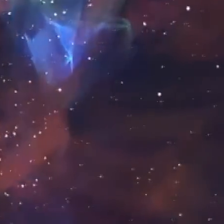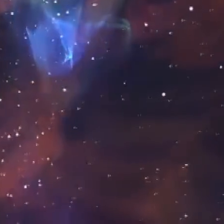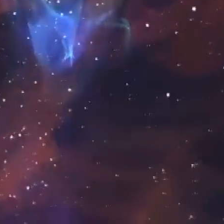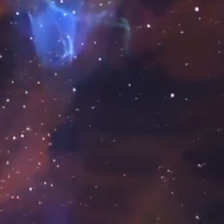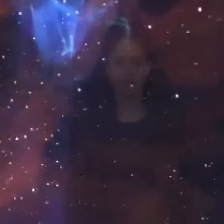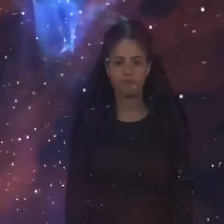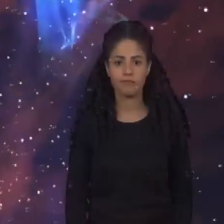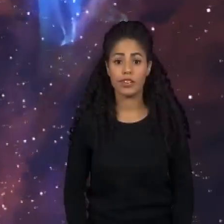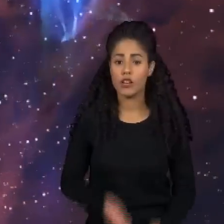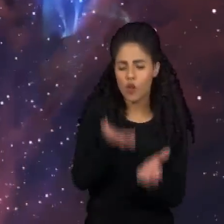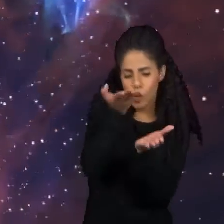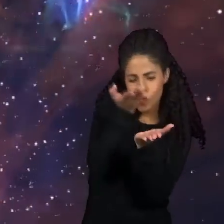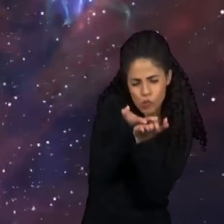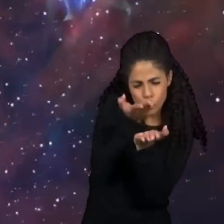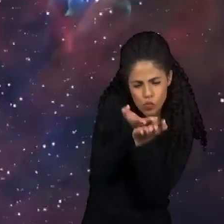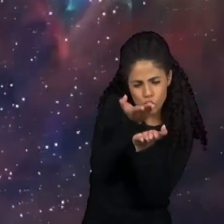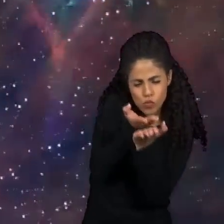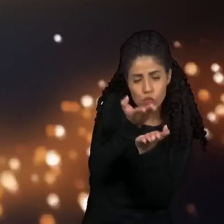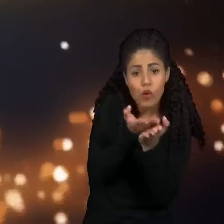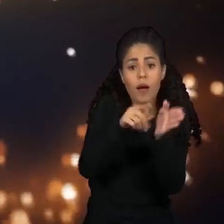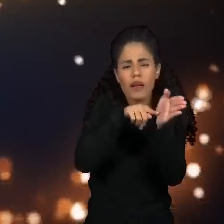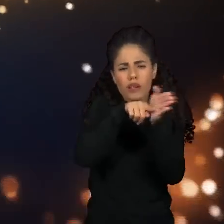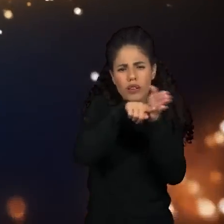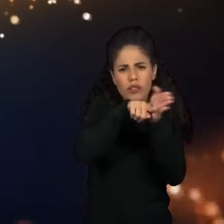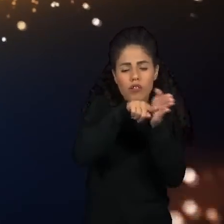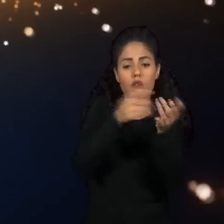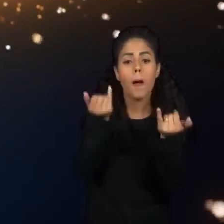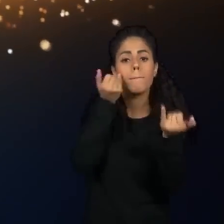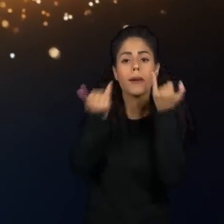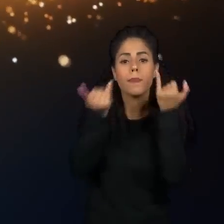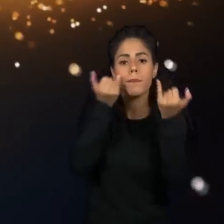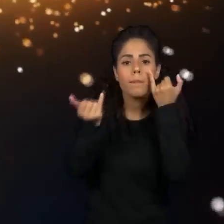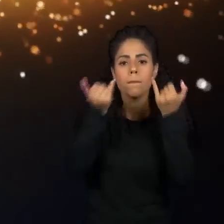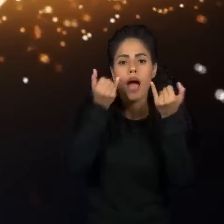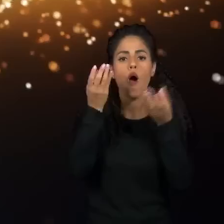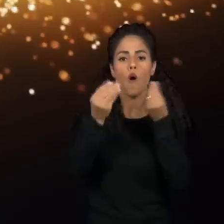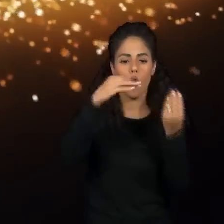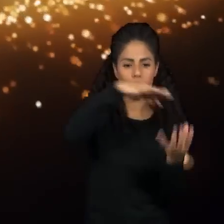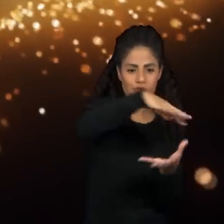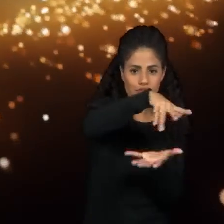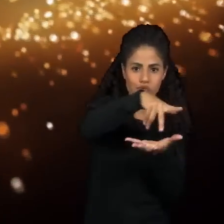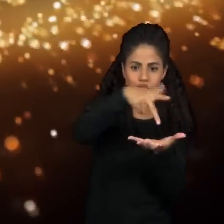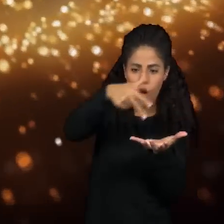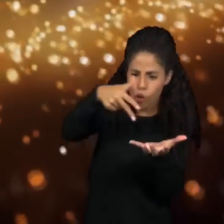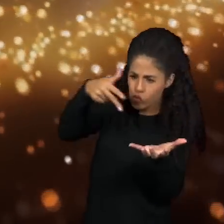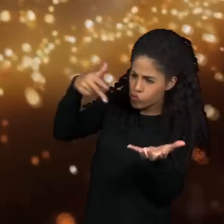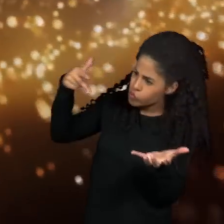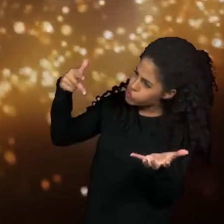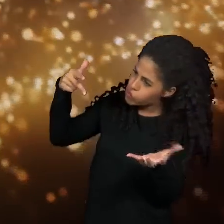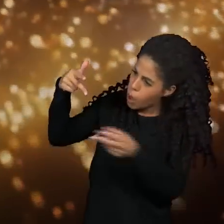O estudo foi feito com base em dados gerados via satélite.